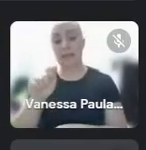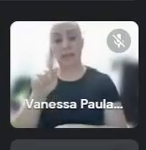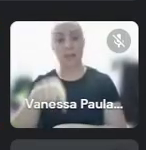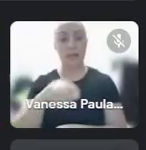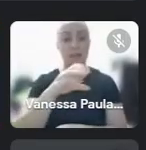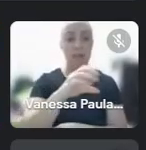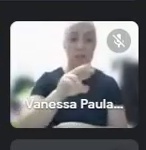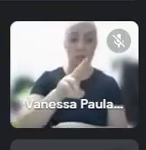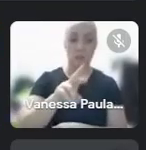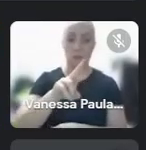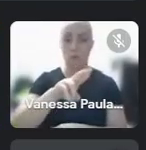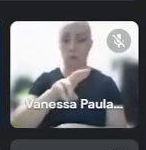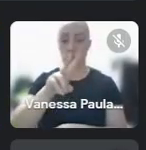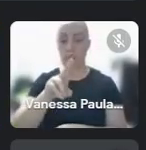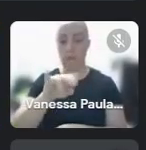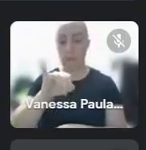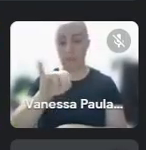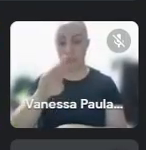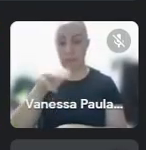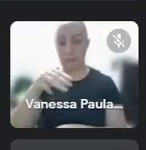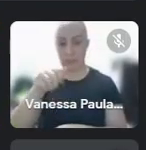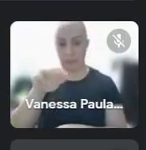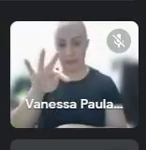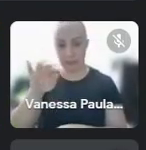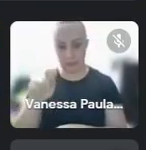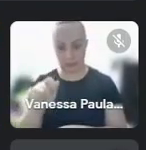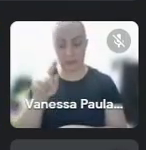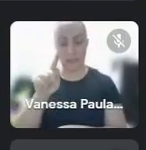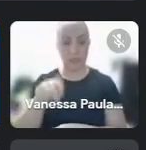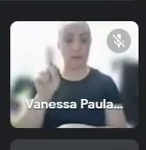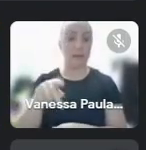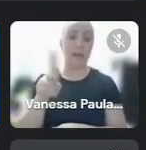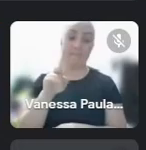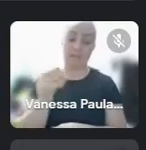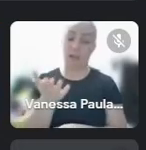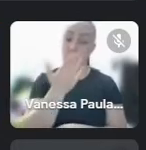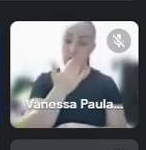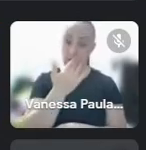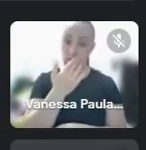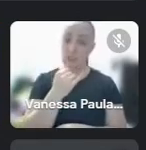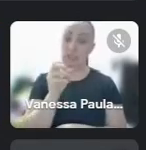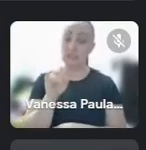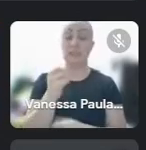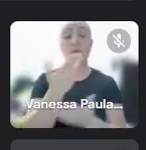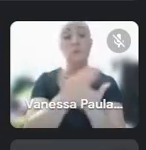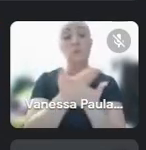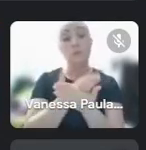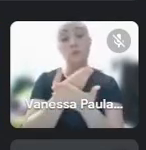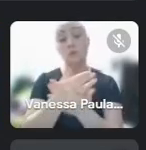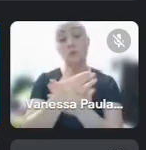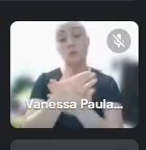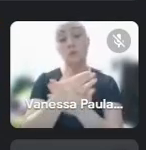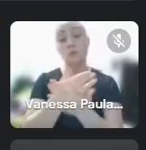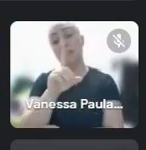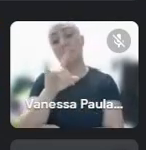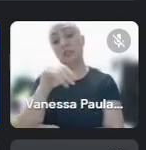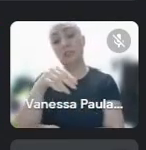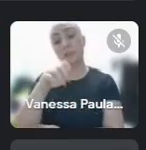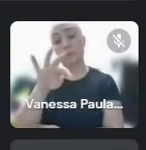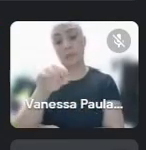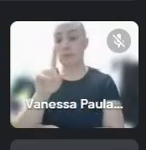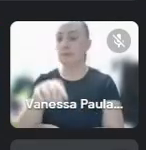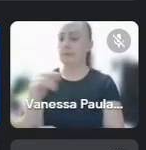o Proquilodos nigricans, vai ingerir. Então, o estudo do sedimento é fundamental para esse